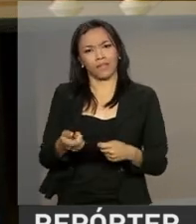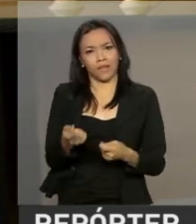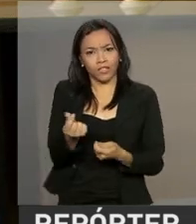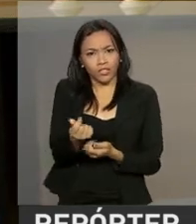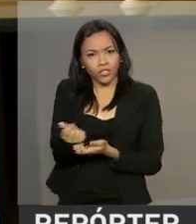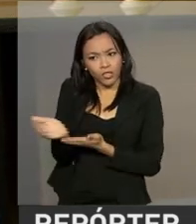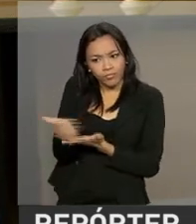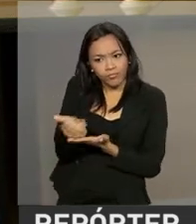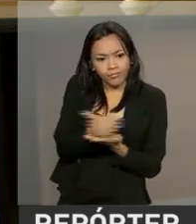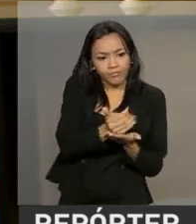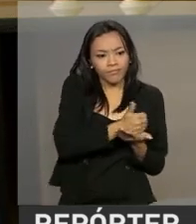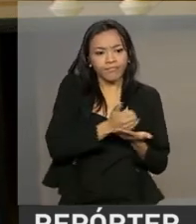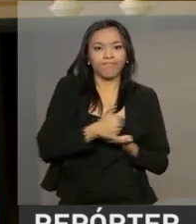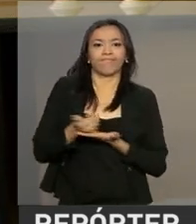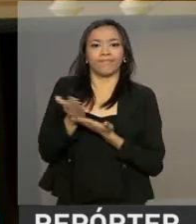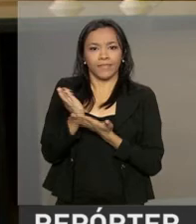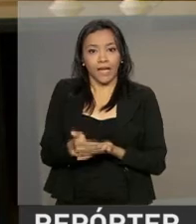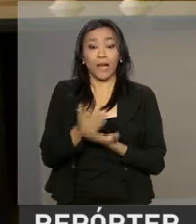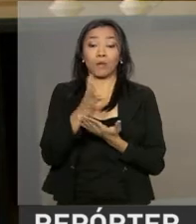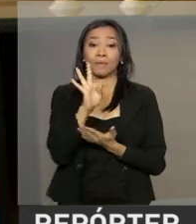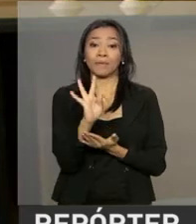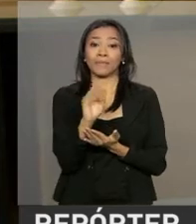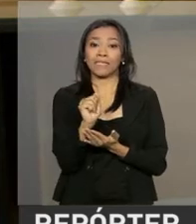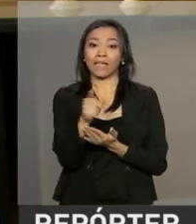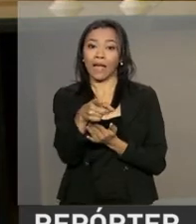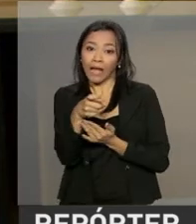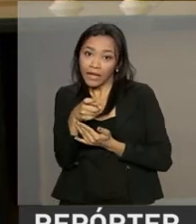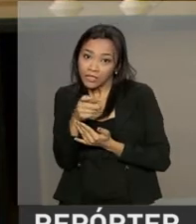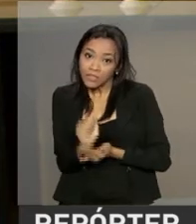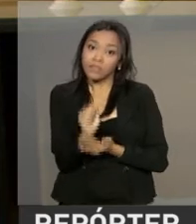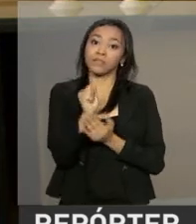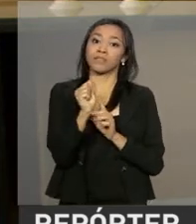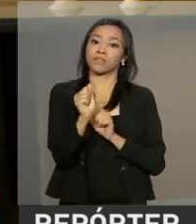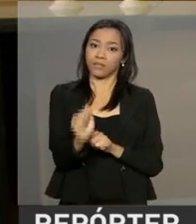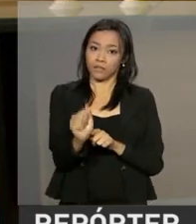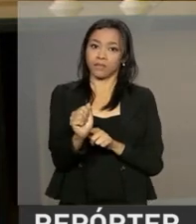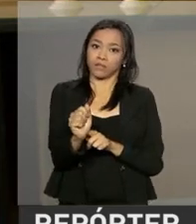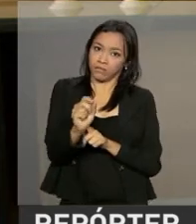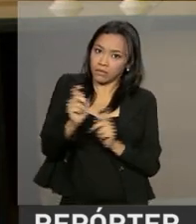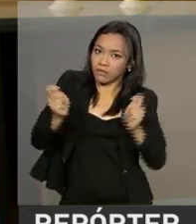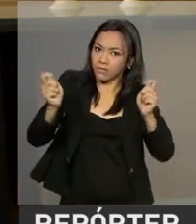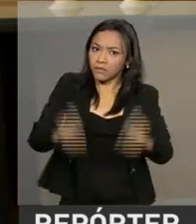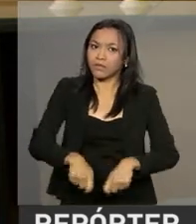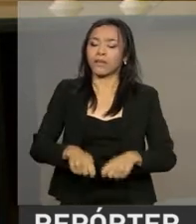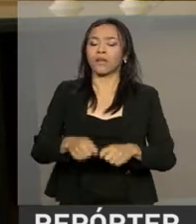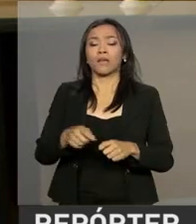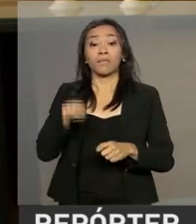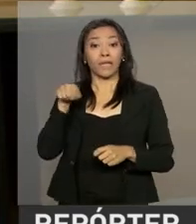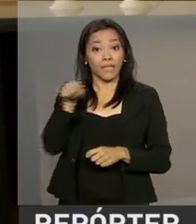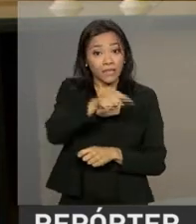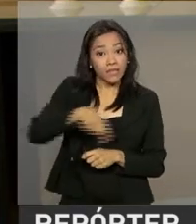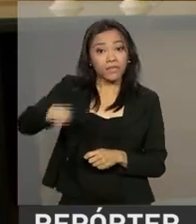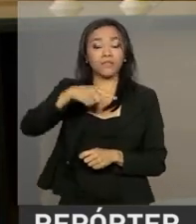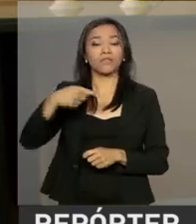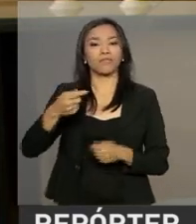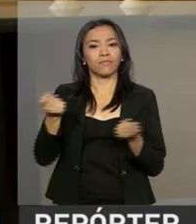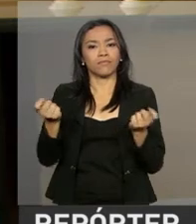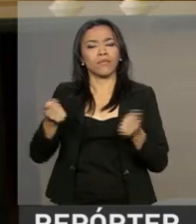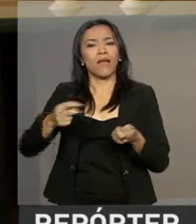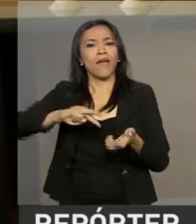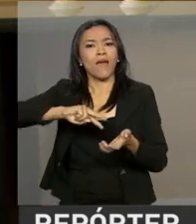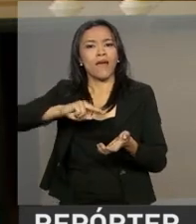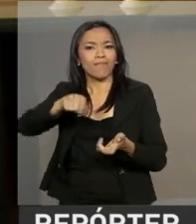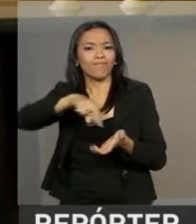a níveis de taxas absolutamente excepcionais e oportunas para que isto possa representar